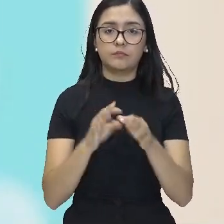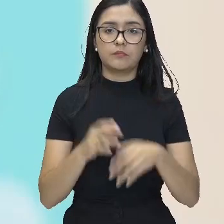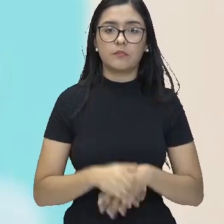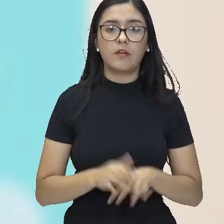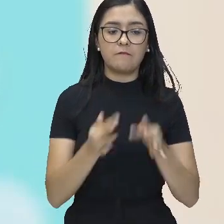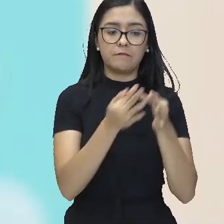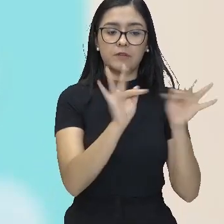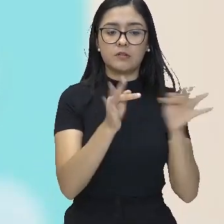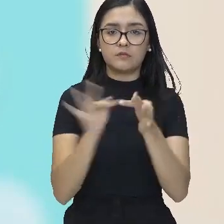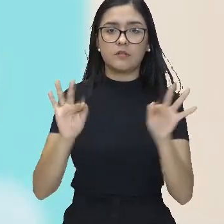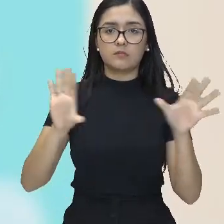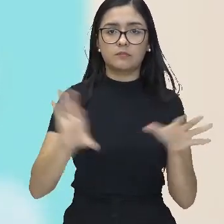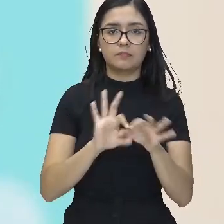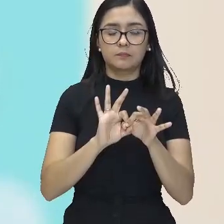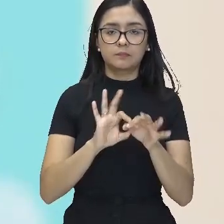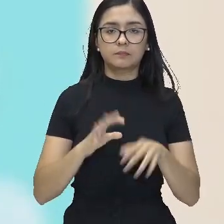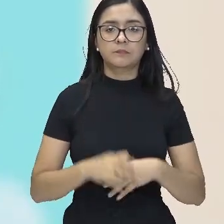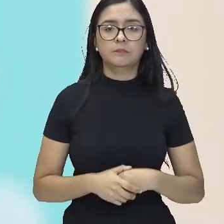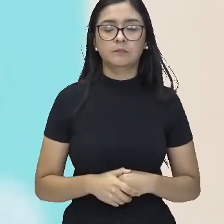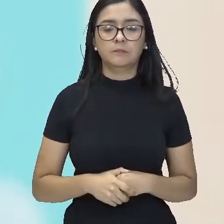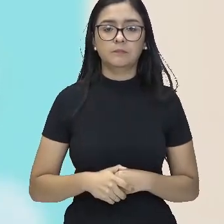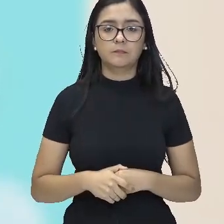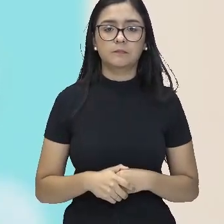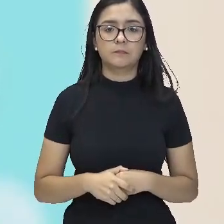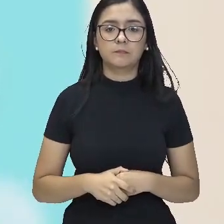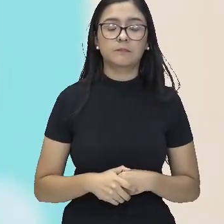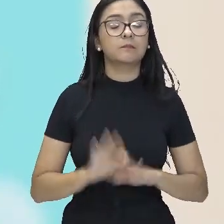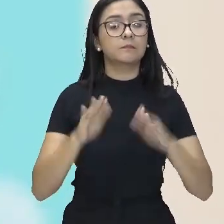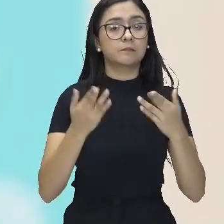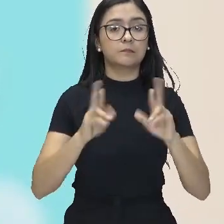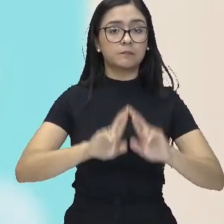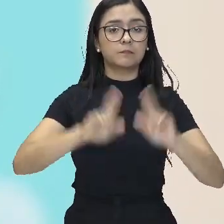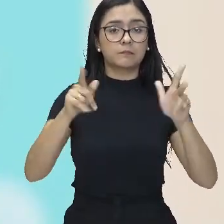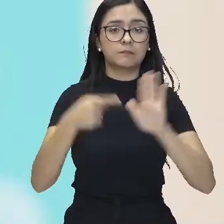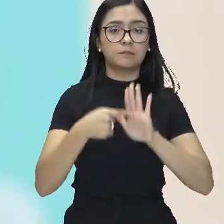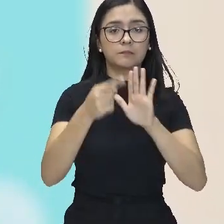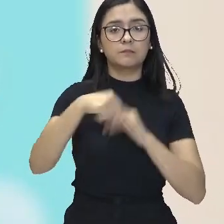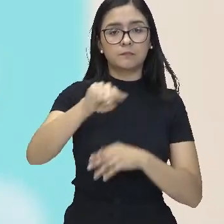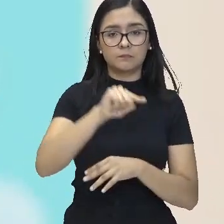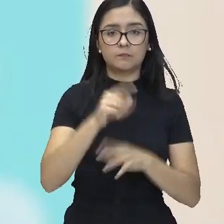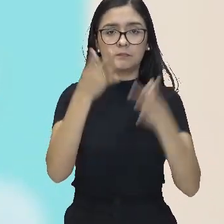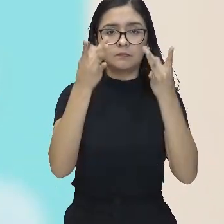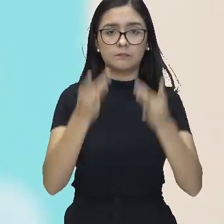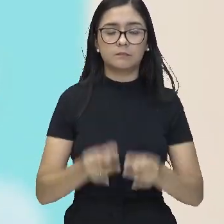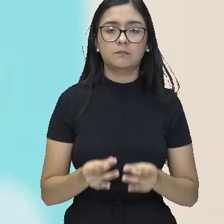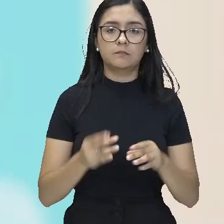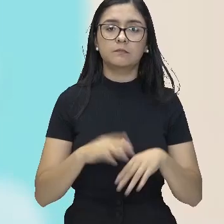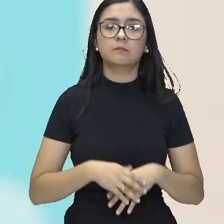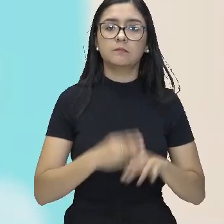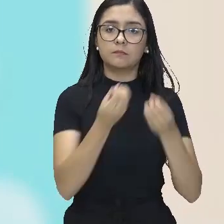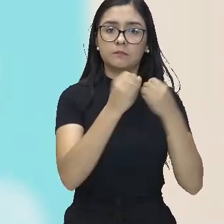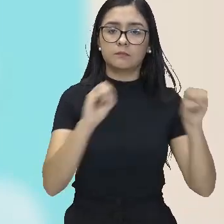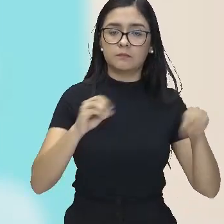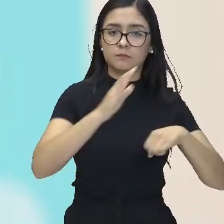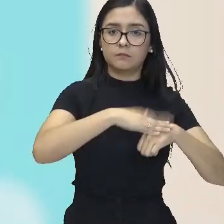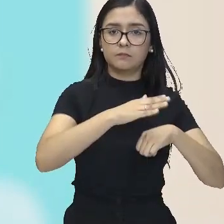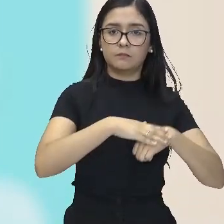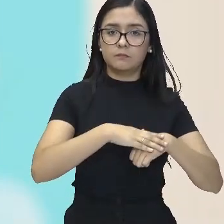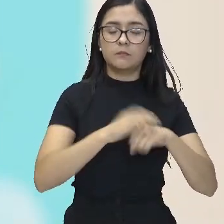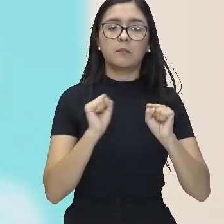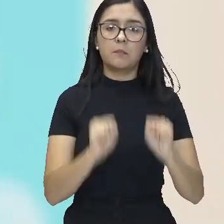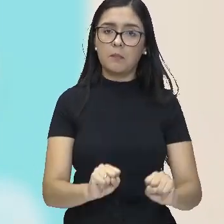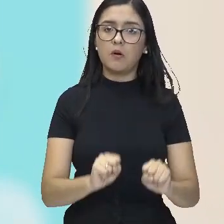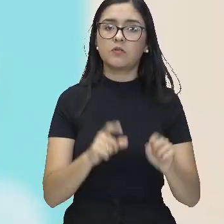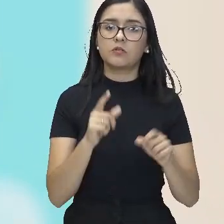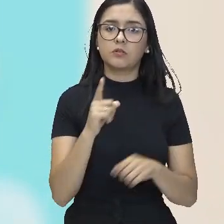chamamos de oração principal. Então, é isso, essa diferença que eu quis mostrar para você, de coordenada, as orações ela pode ter